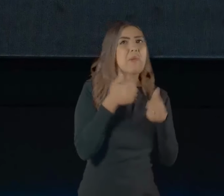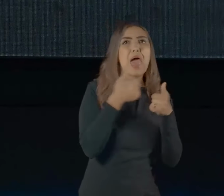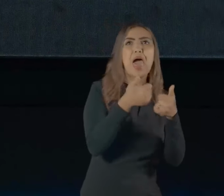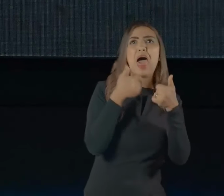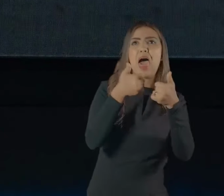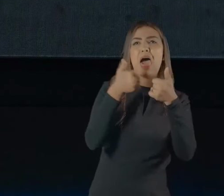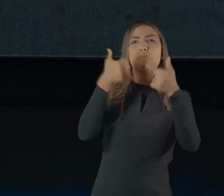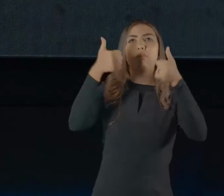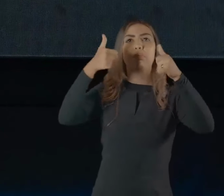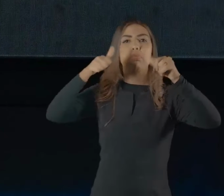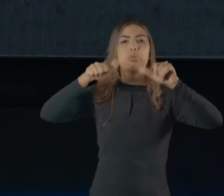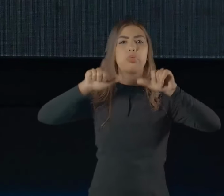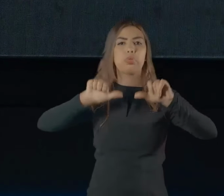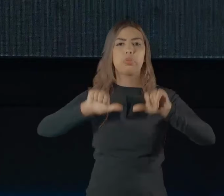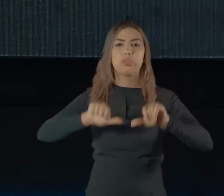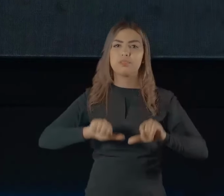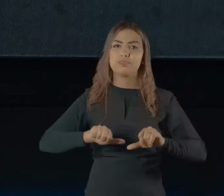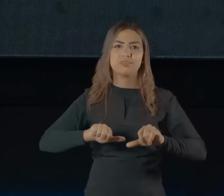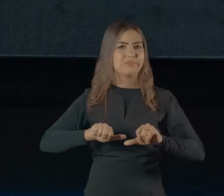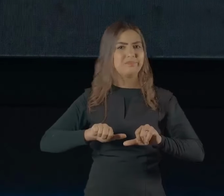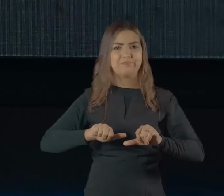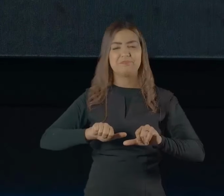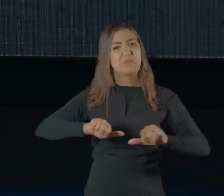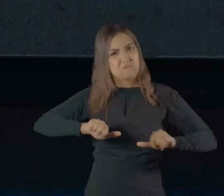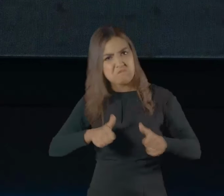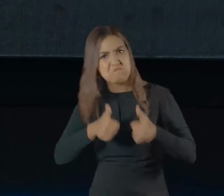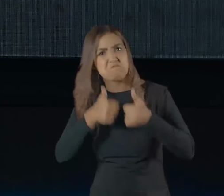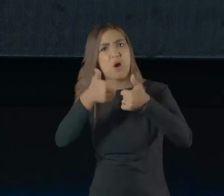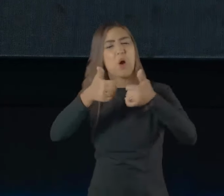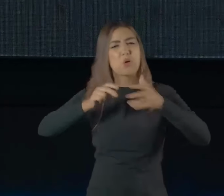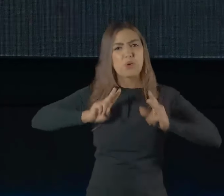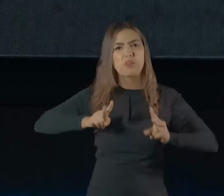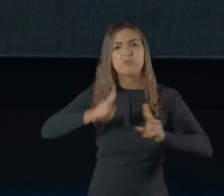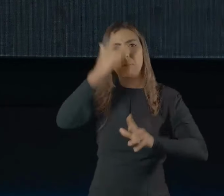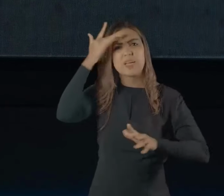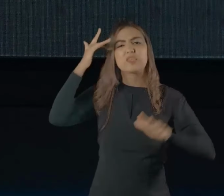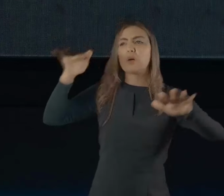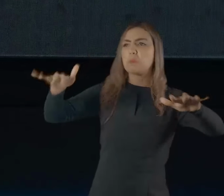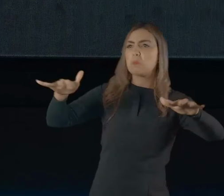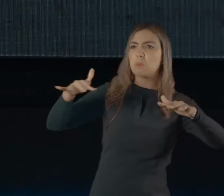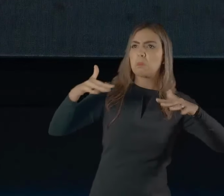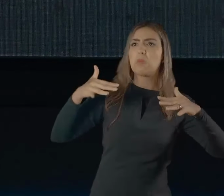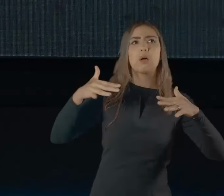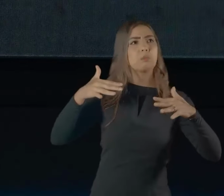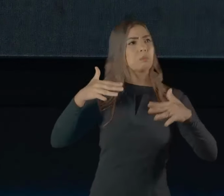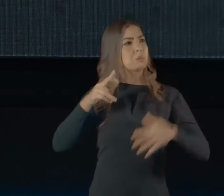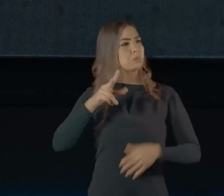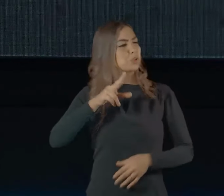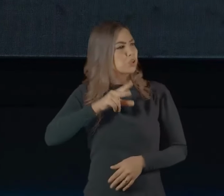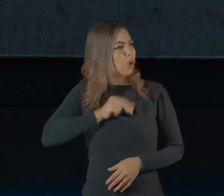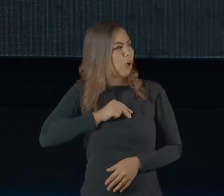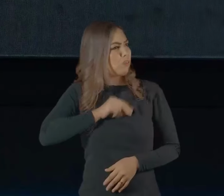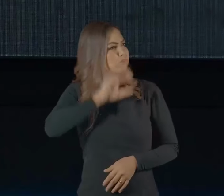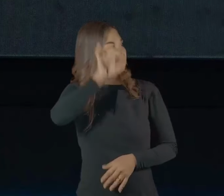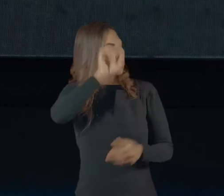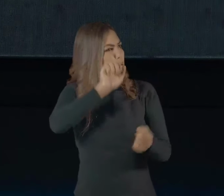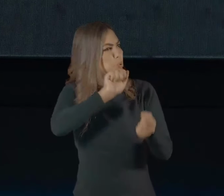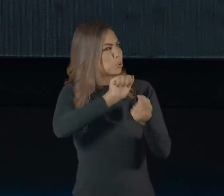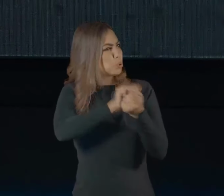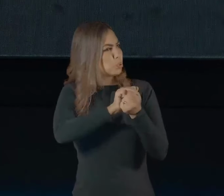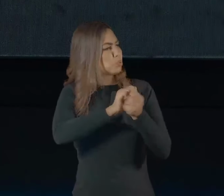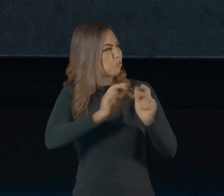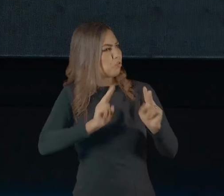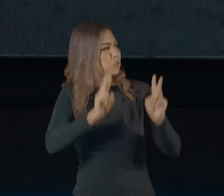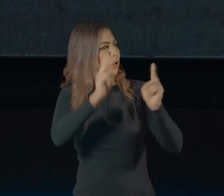vai começar sendo visto e as pessoas vão bendizer o teu Deus pela sua vida. E no final vai dar